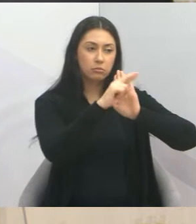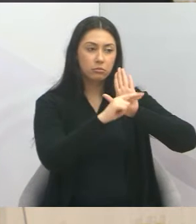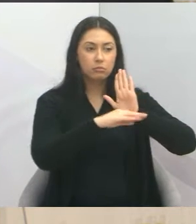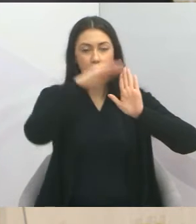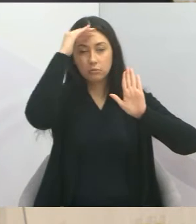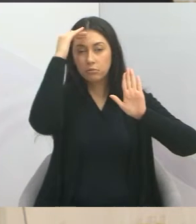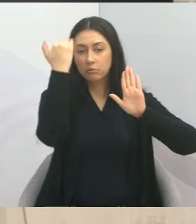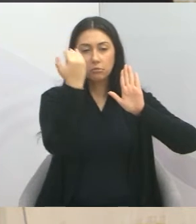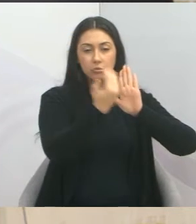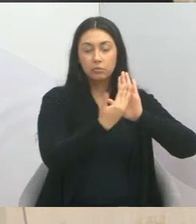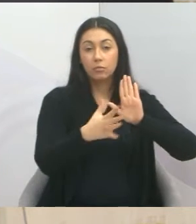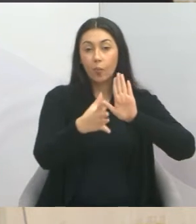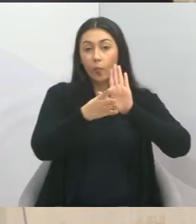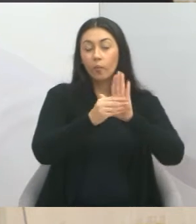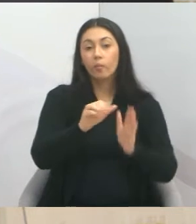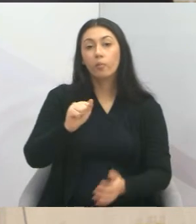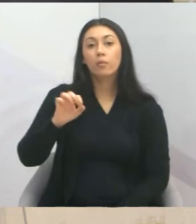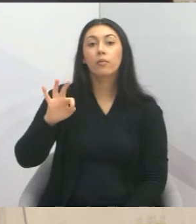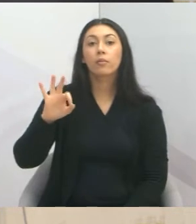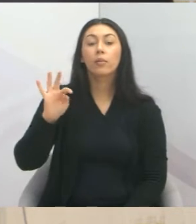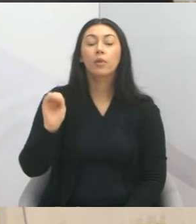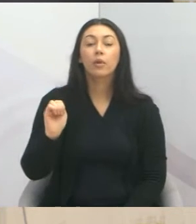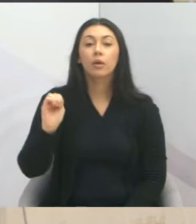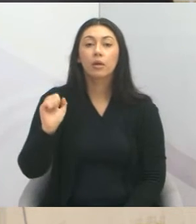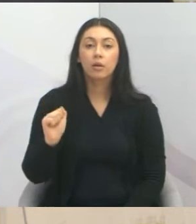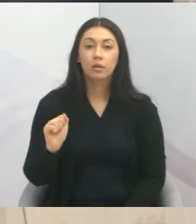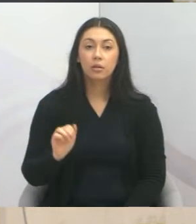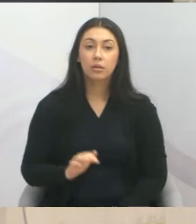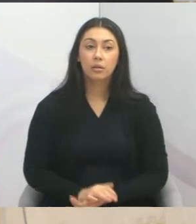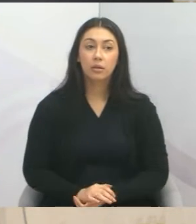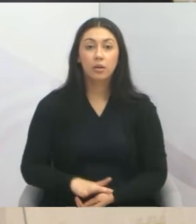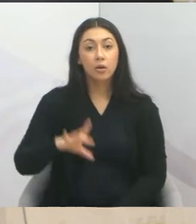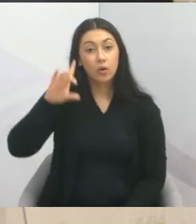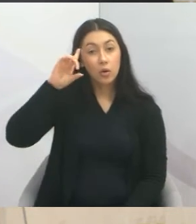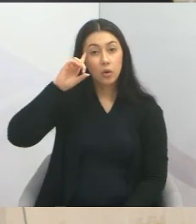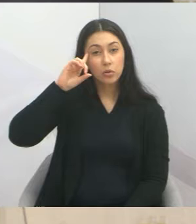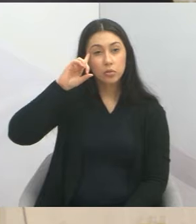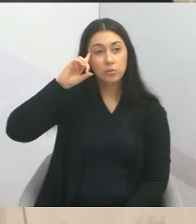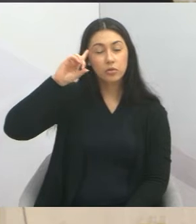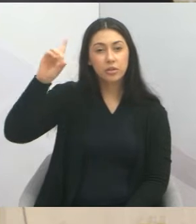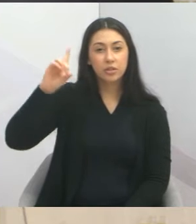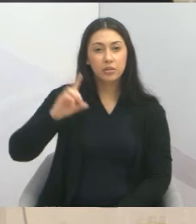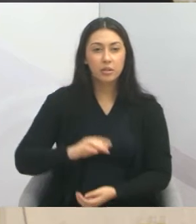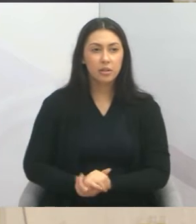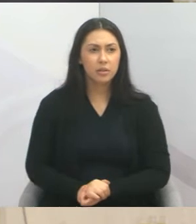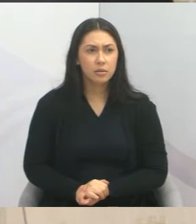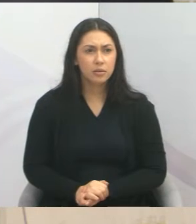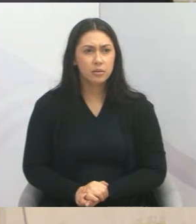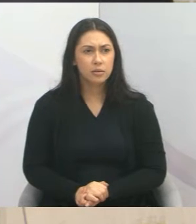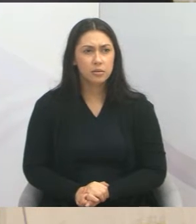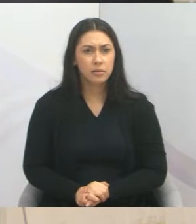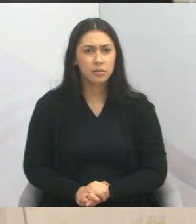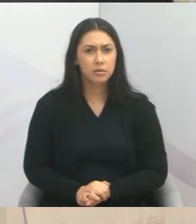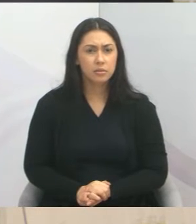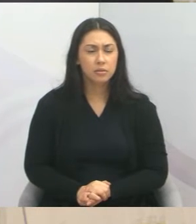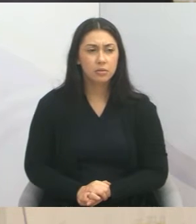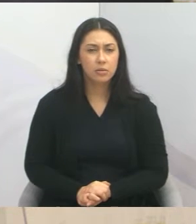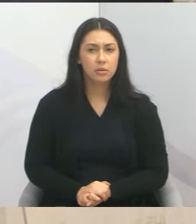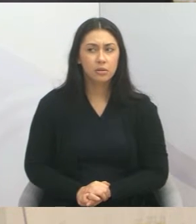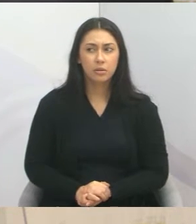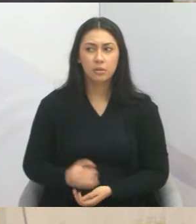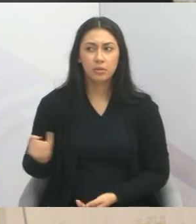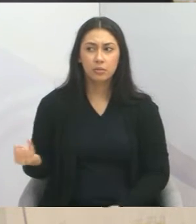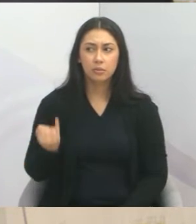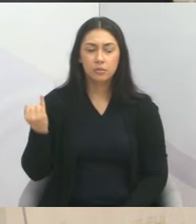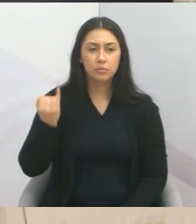consi na trabalho de a sessão o registro transcurso do dia cinema brasileiro 19 de Junho diante da grande importância